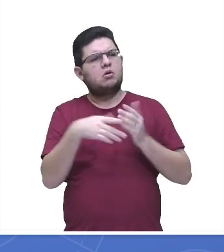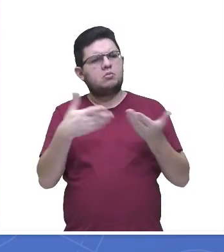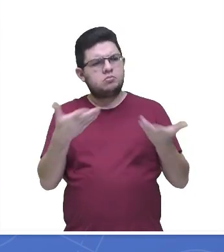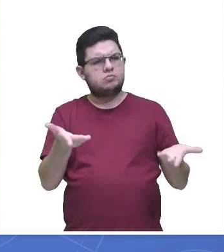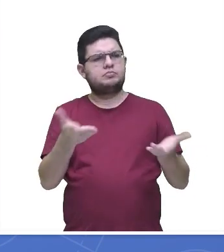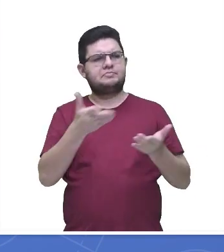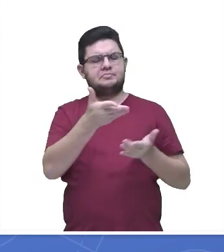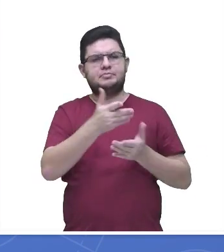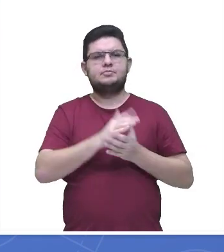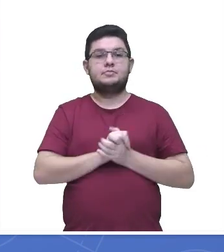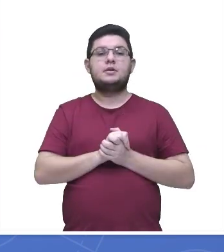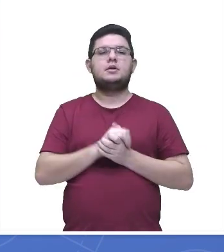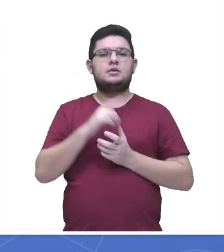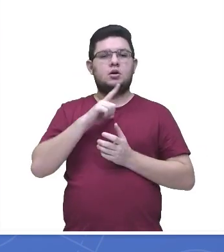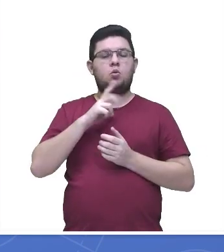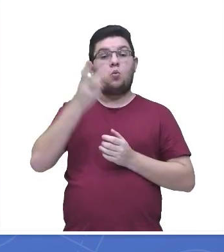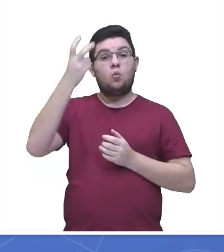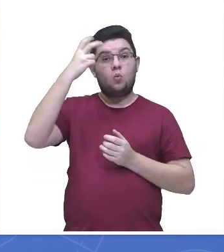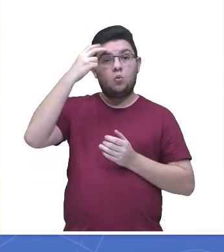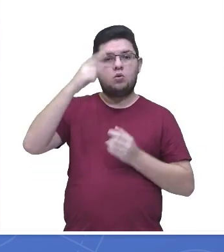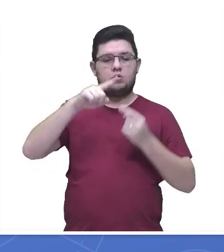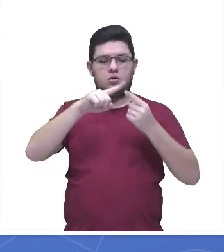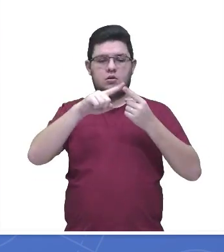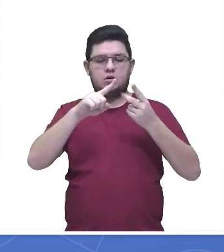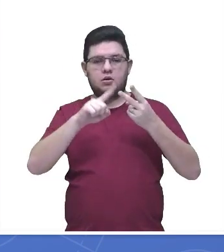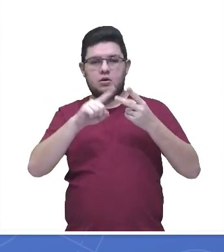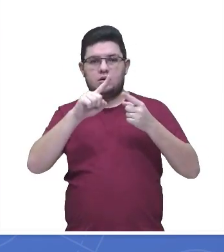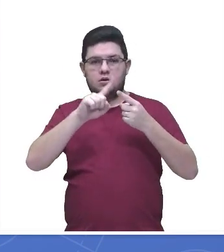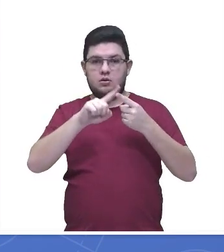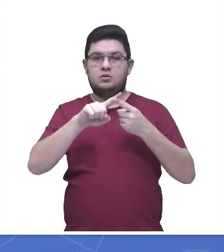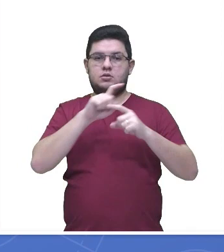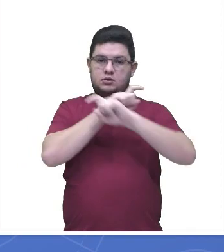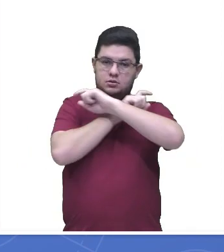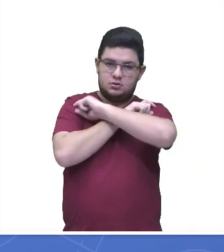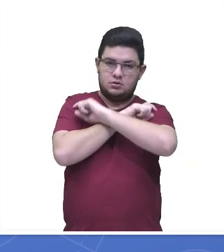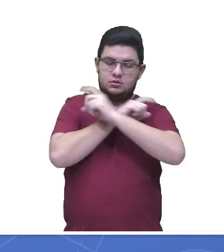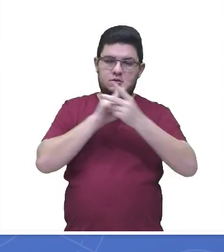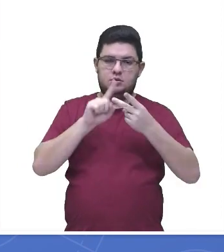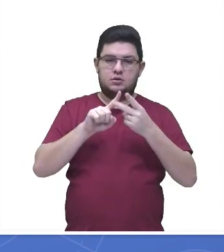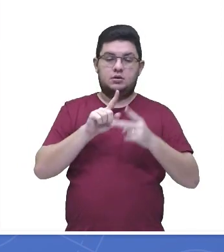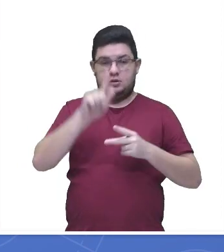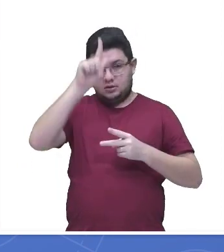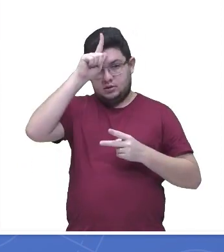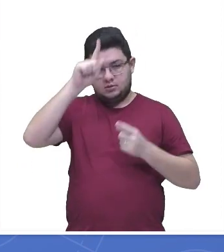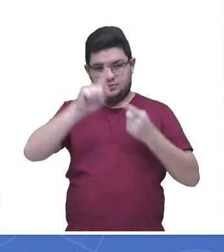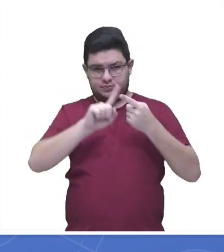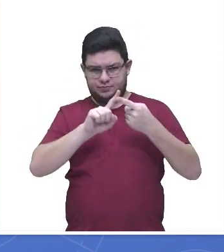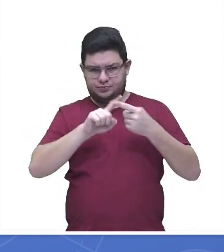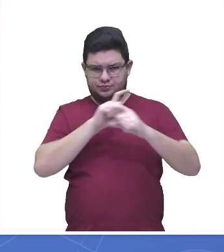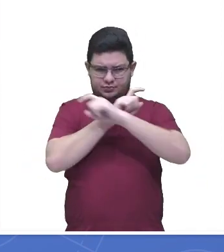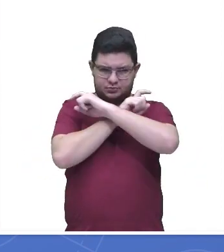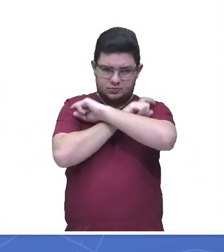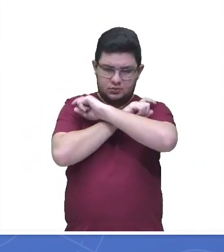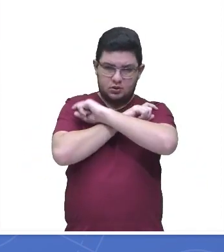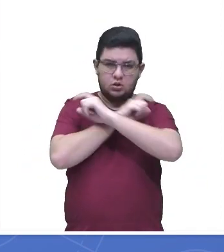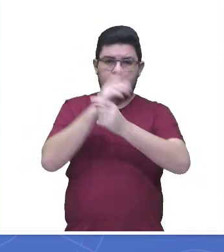dessas duas culturas, egípcia e grega. A egípcia politeísta, os gregos eram politeístas?